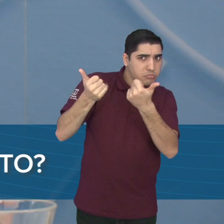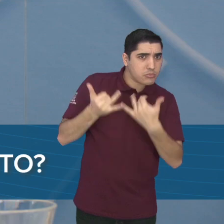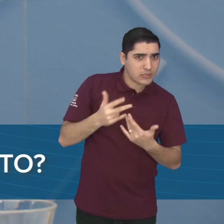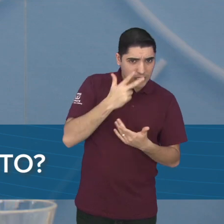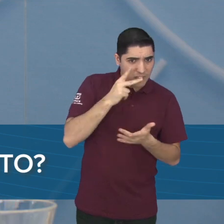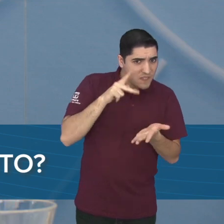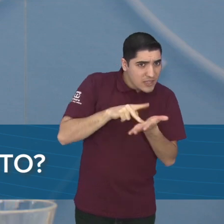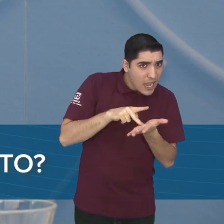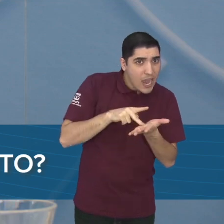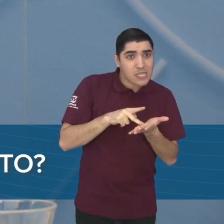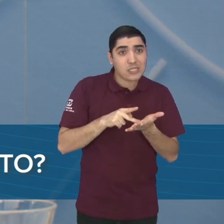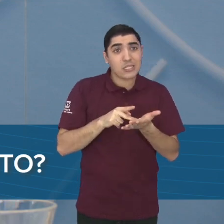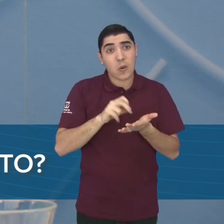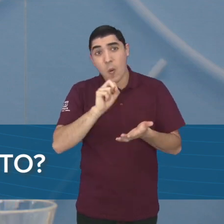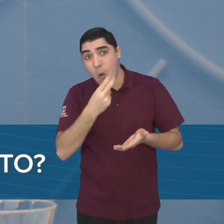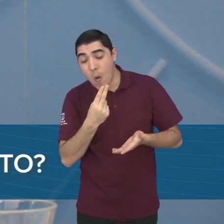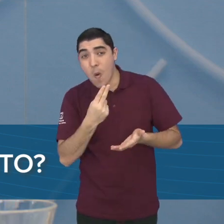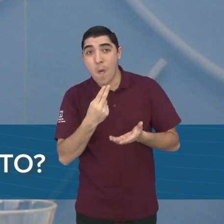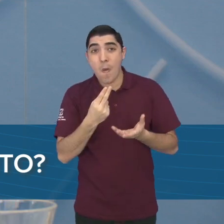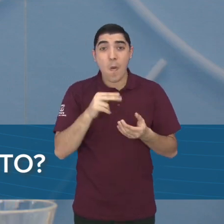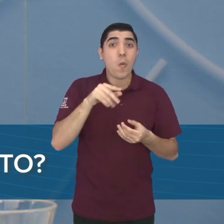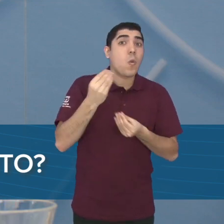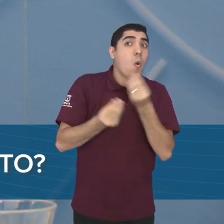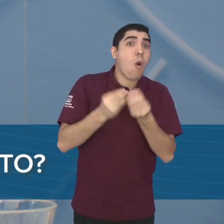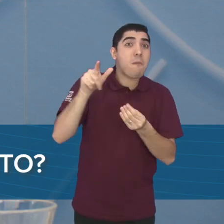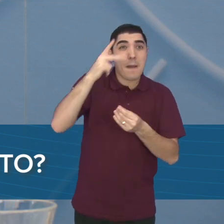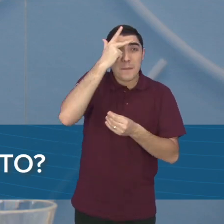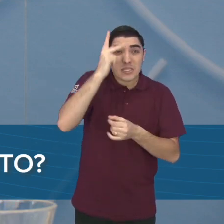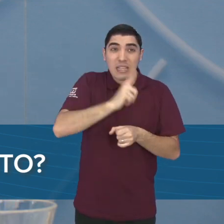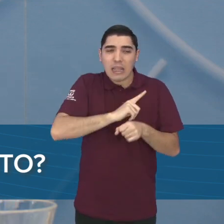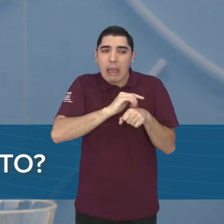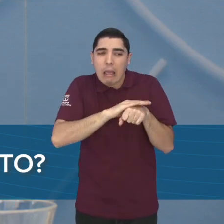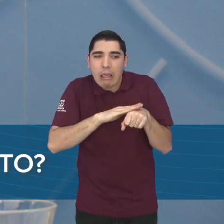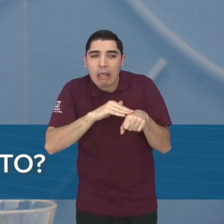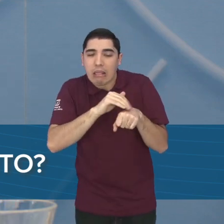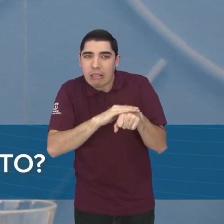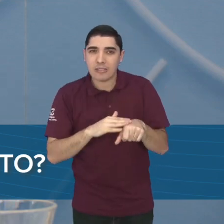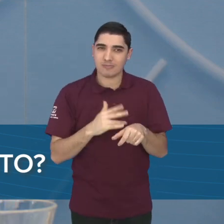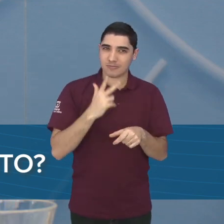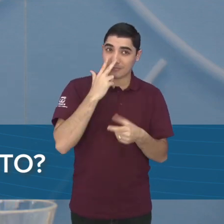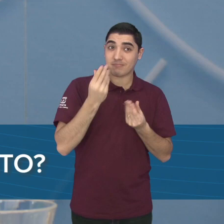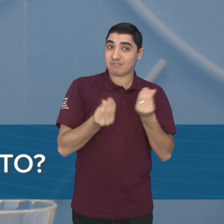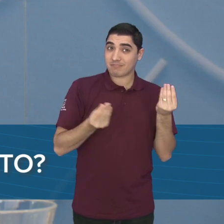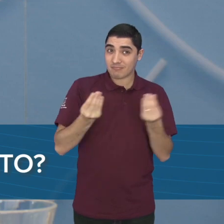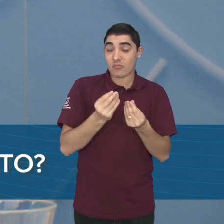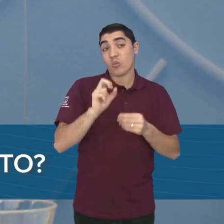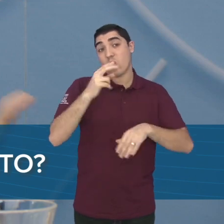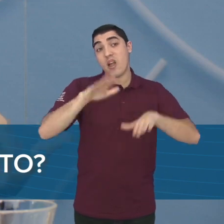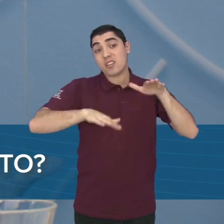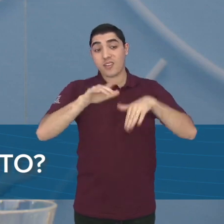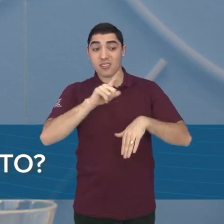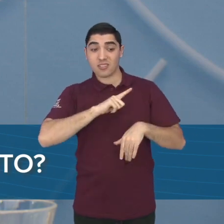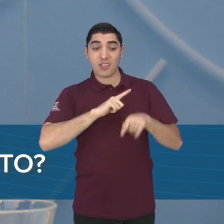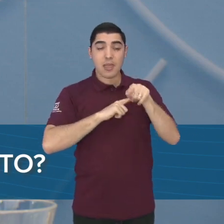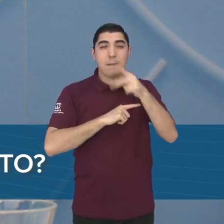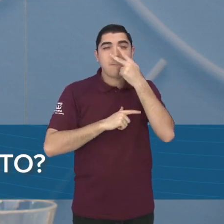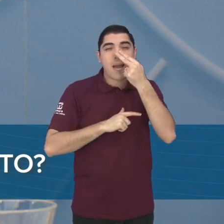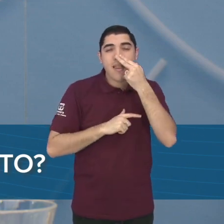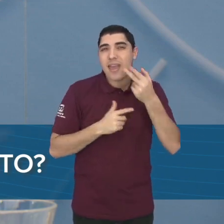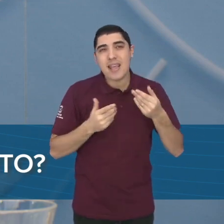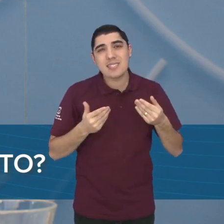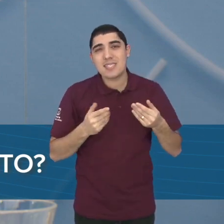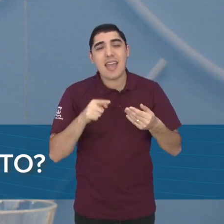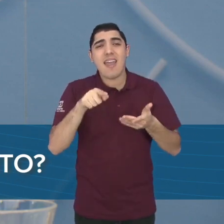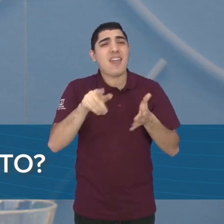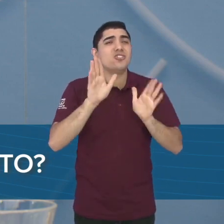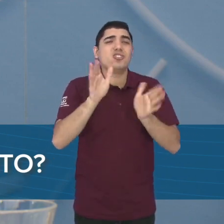mais atenção. Então, assim, será que às vezes não é algo antepassado mesmo, né? Algo antes